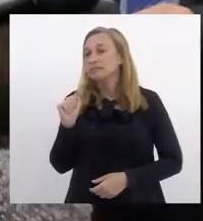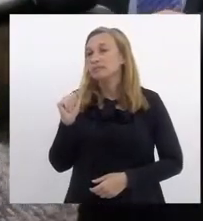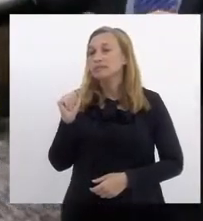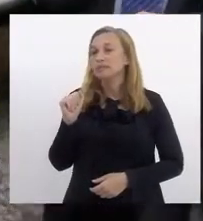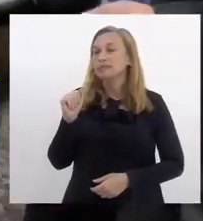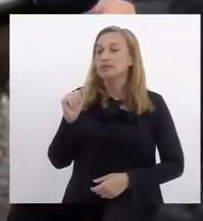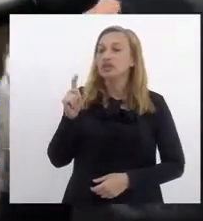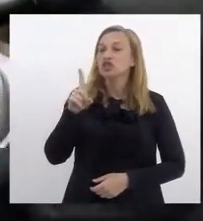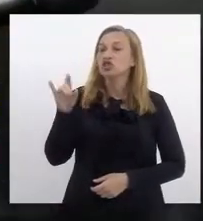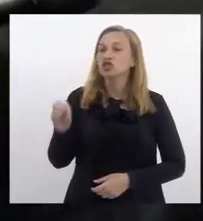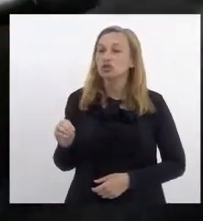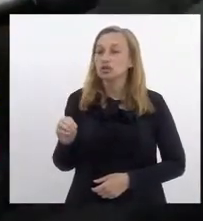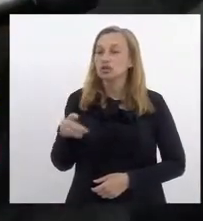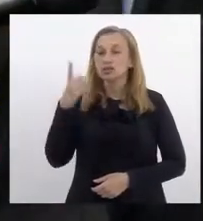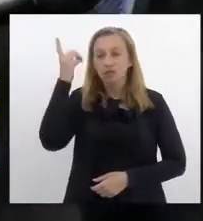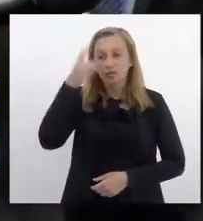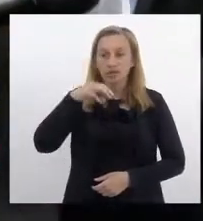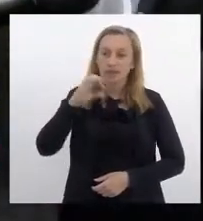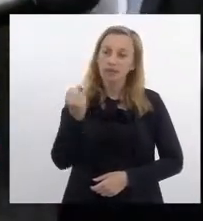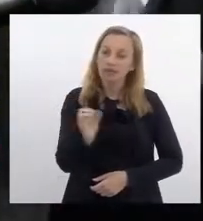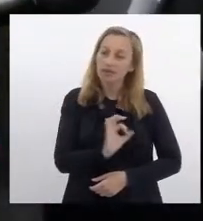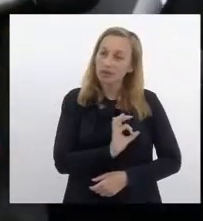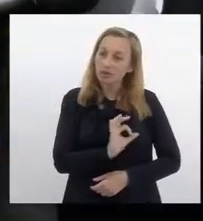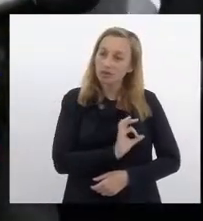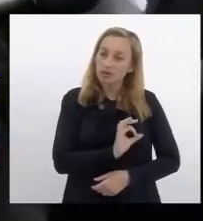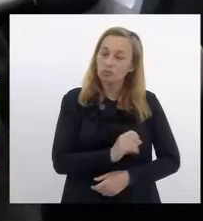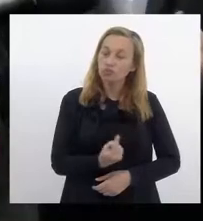Marcelo do Seudino, deputada Marta Rocha.